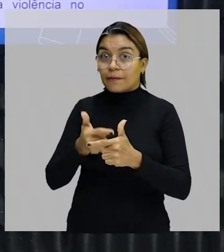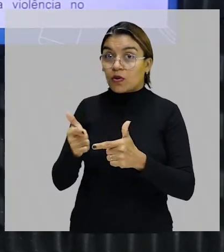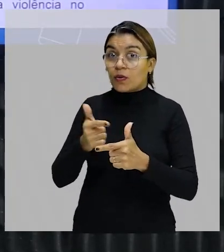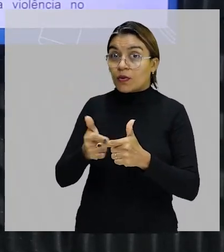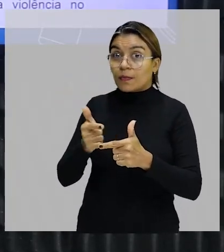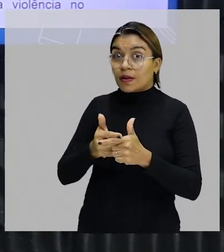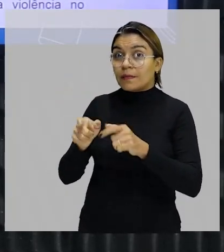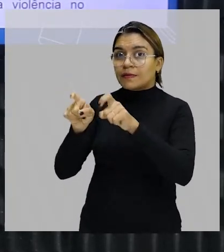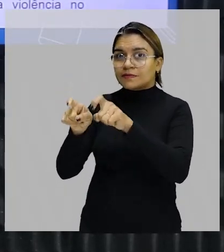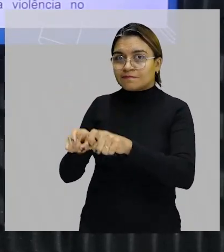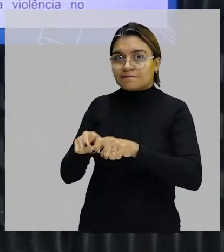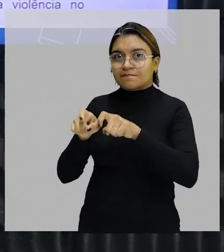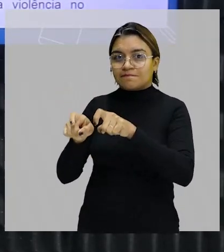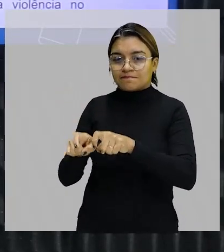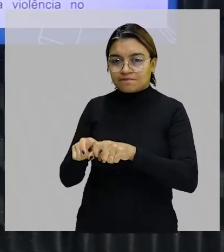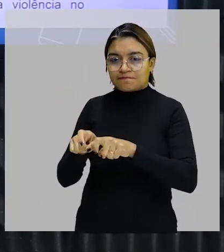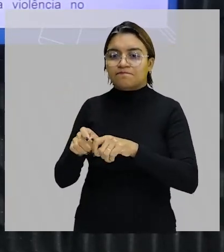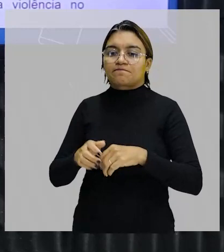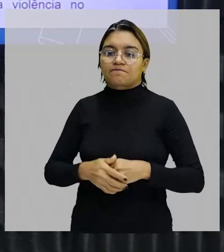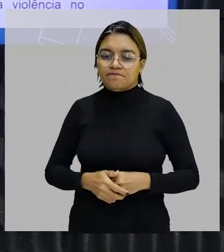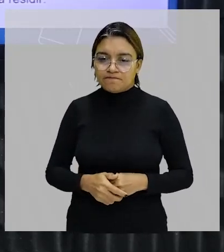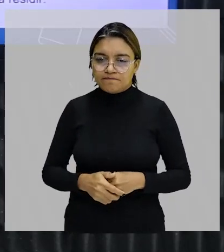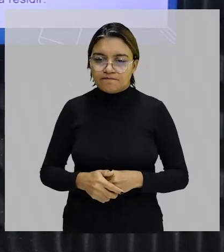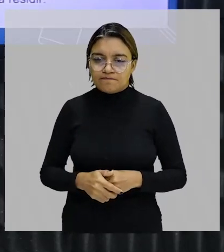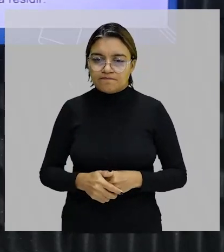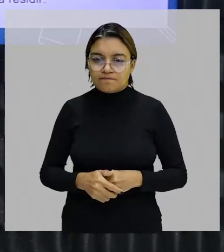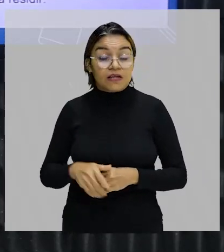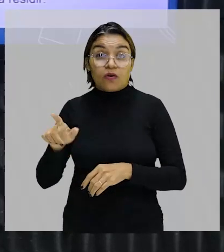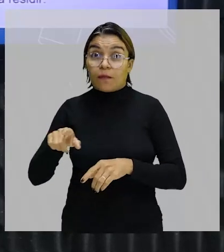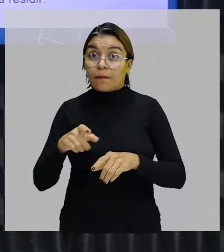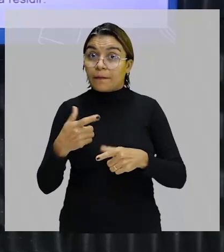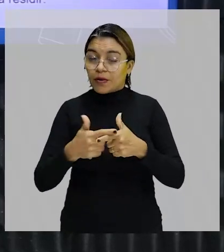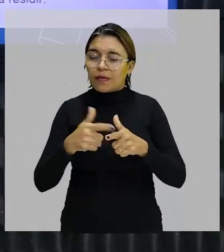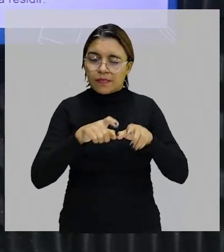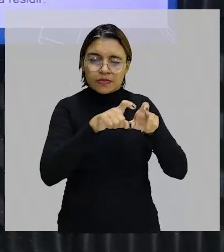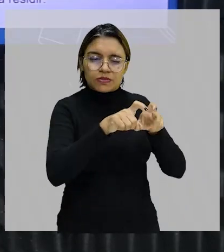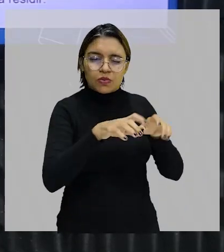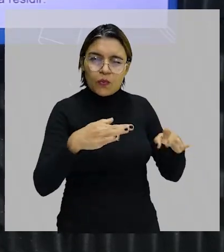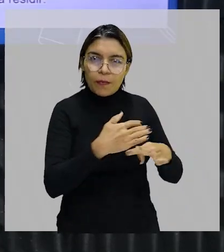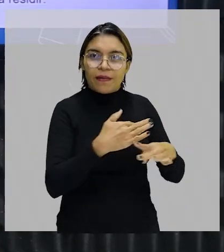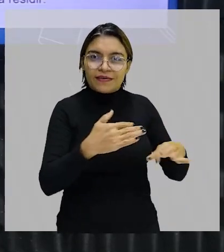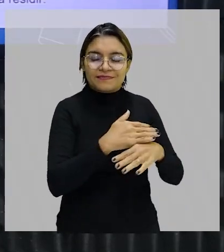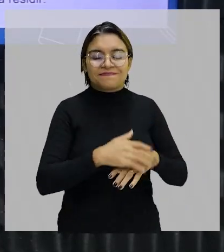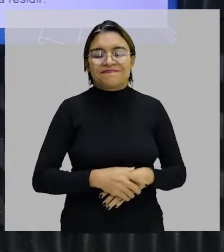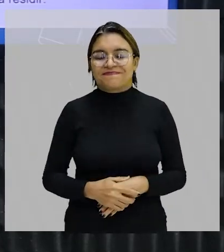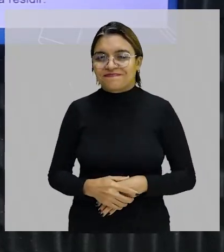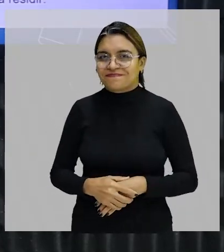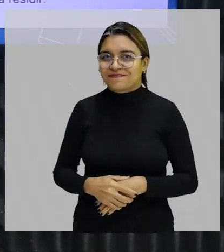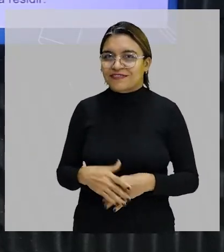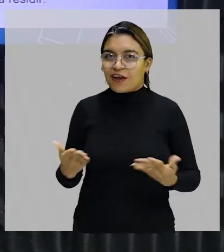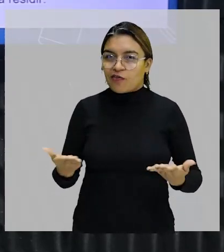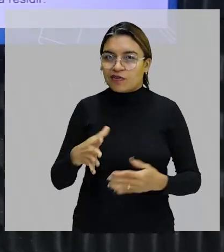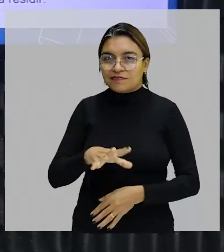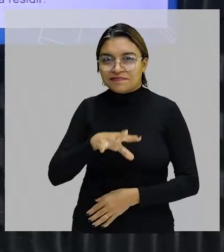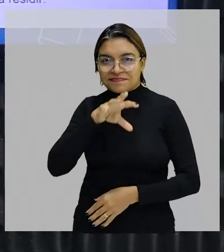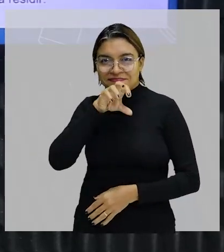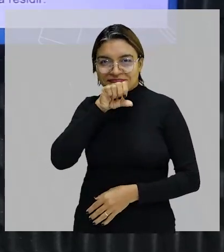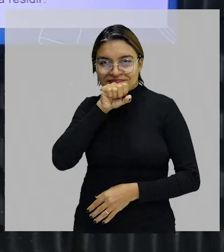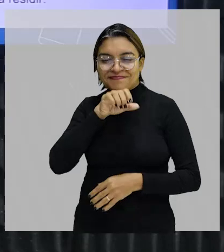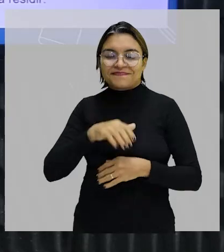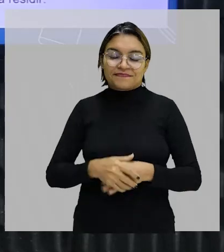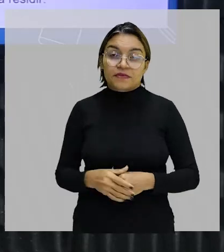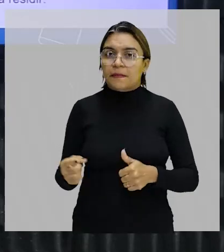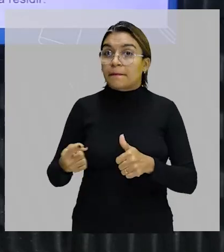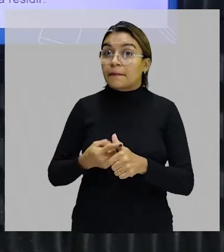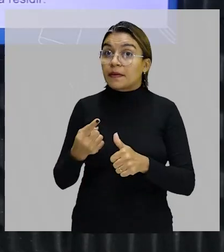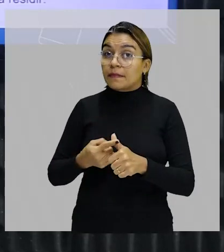urbanos, que é a nossa segunda parte agora, tá certo? Respira, Vamos entender agora. Primeiramente, antes de nós